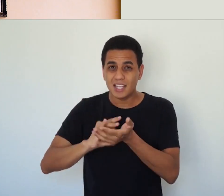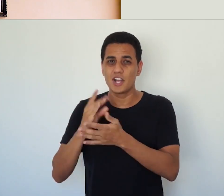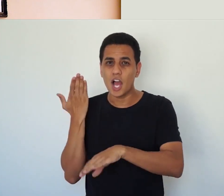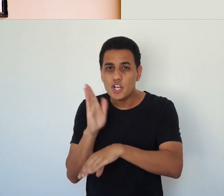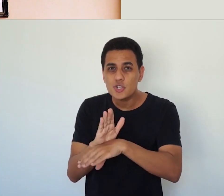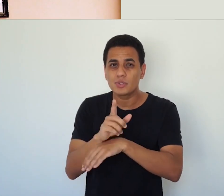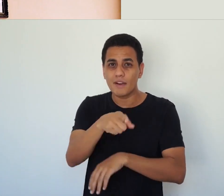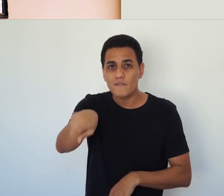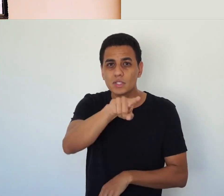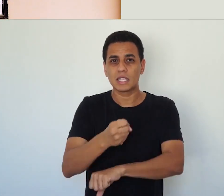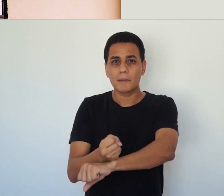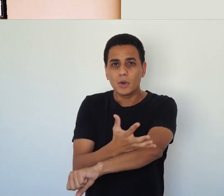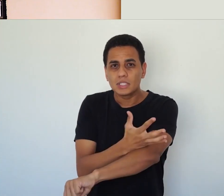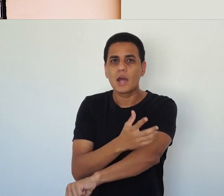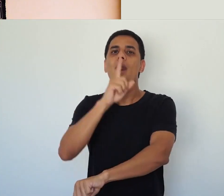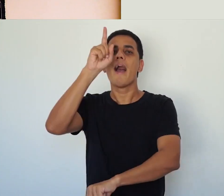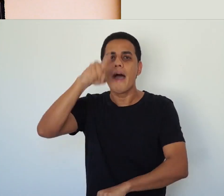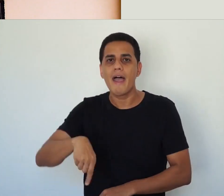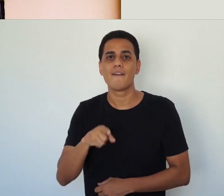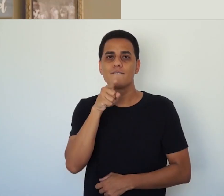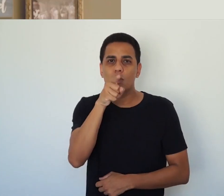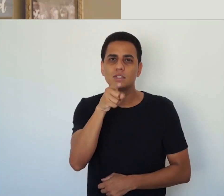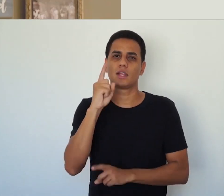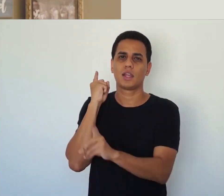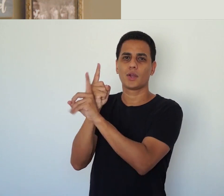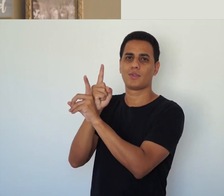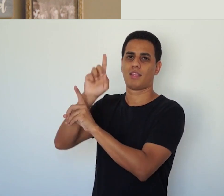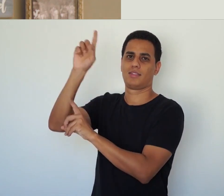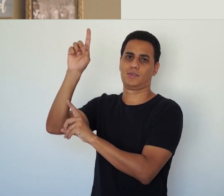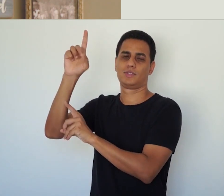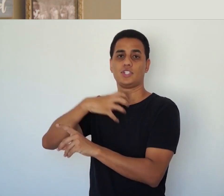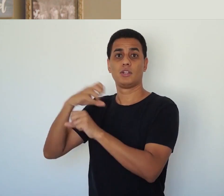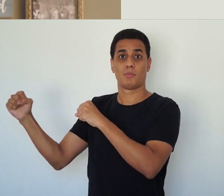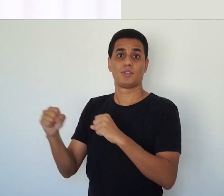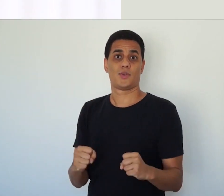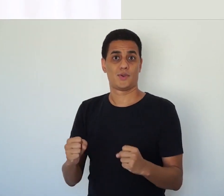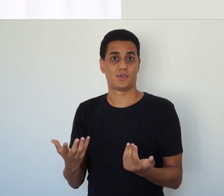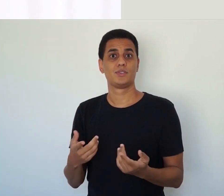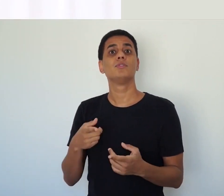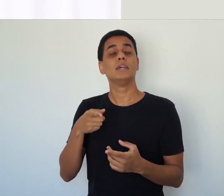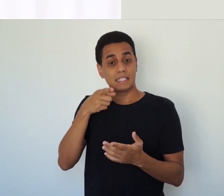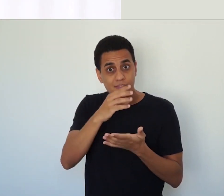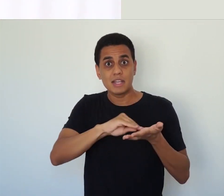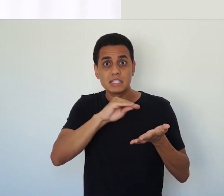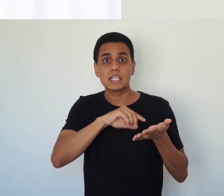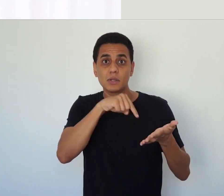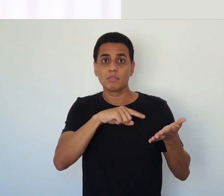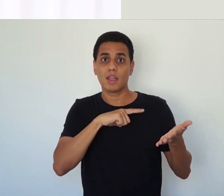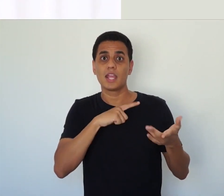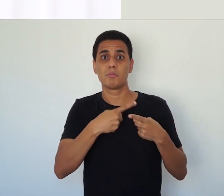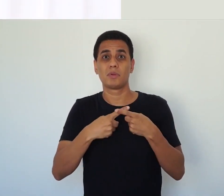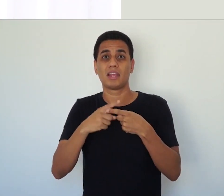destacar que o que vai tirar você desta condição emocional é um encontro poderoso seu com Deus. E isso acontece no texto,